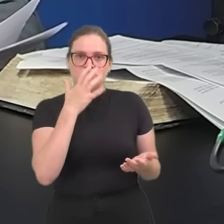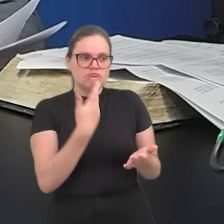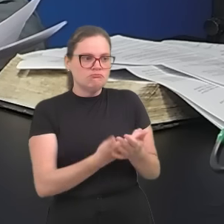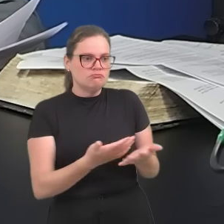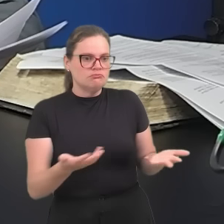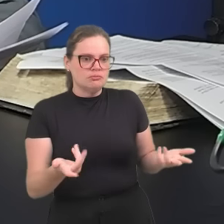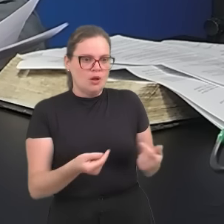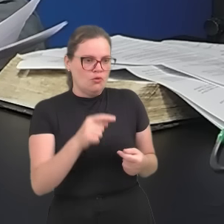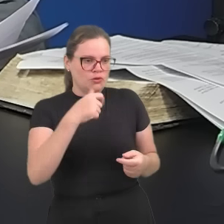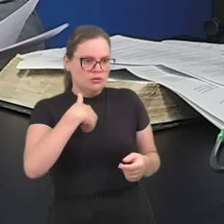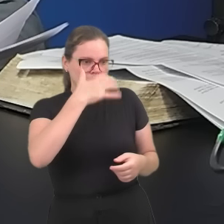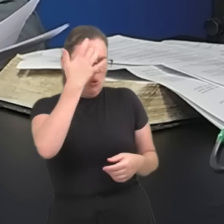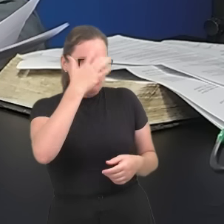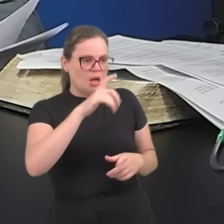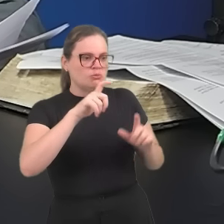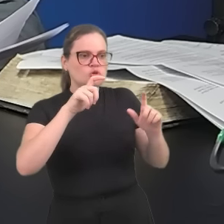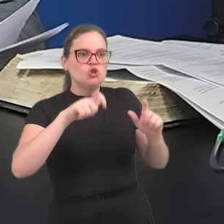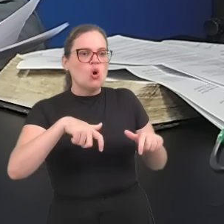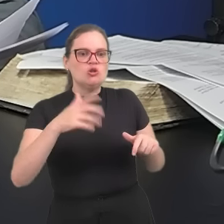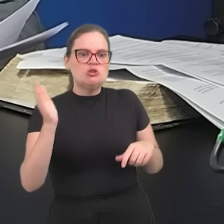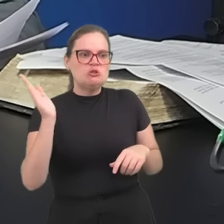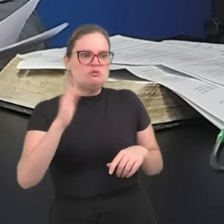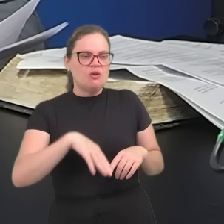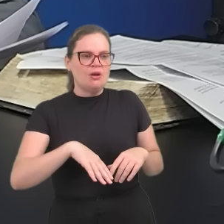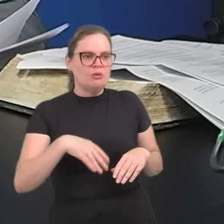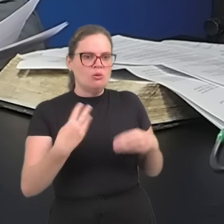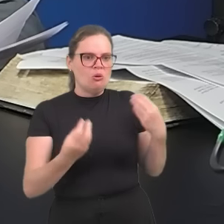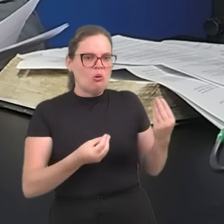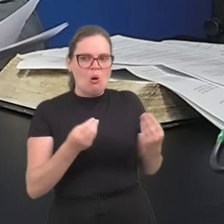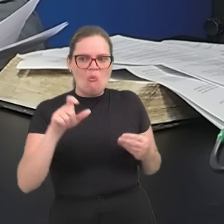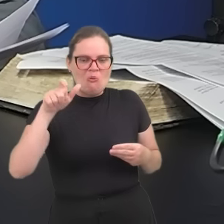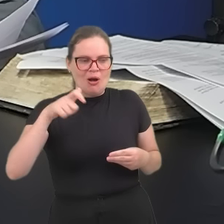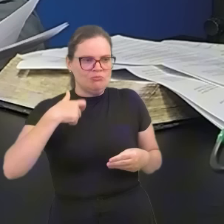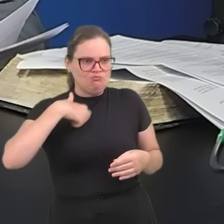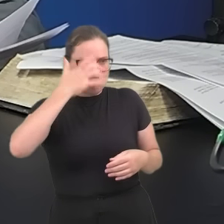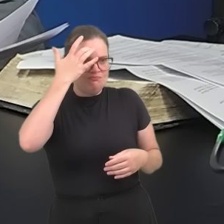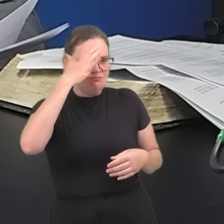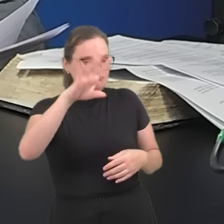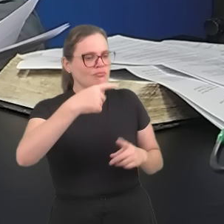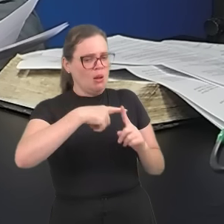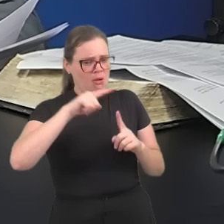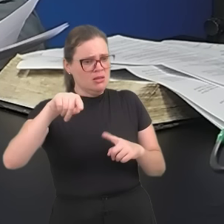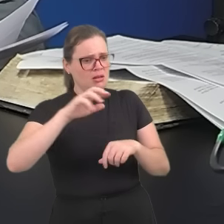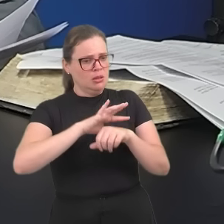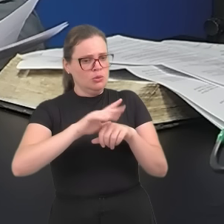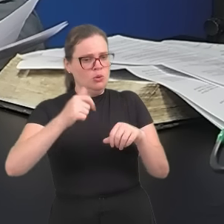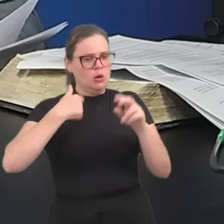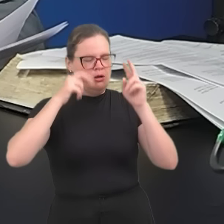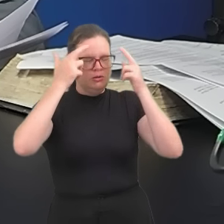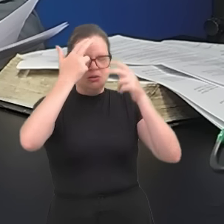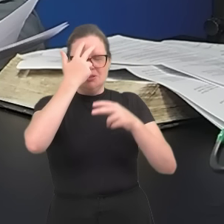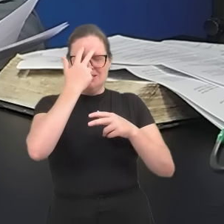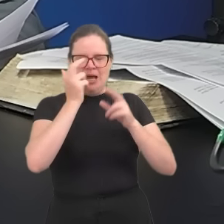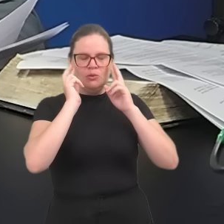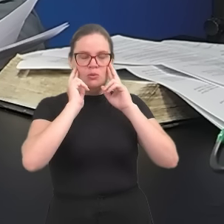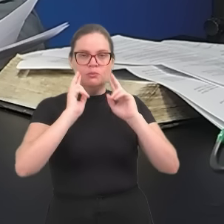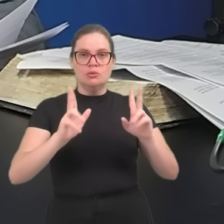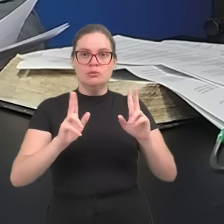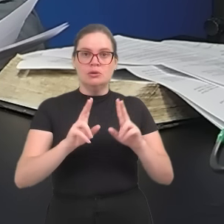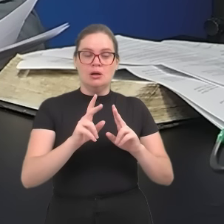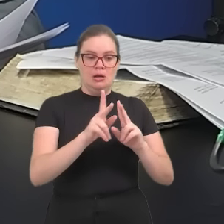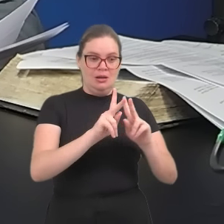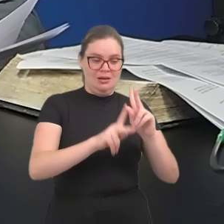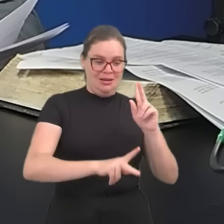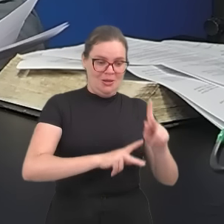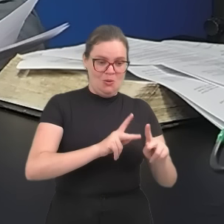que vós não saibais de onde ele é, e contudo ele me abriu os olhos. E a palavra fala que eles os